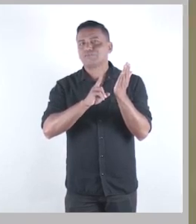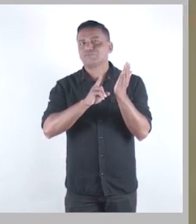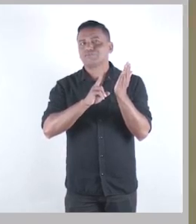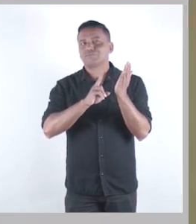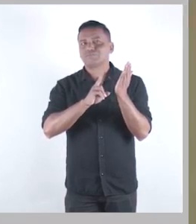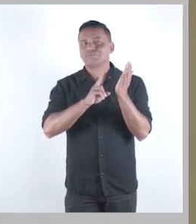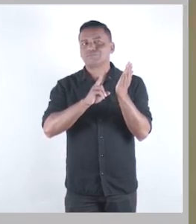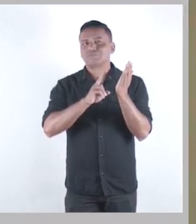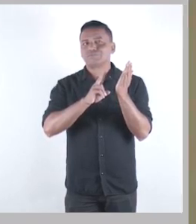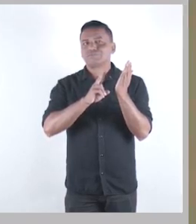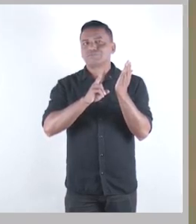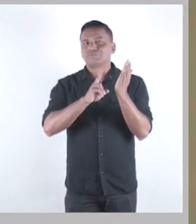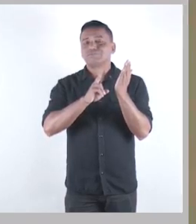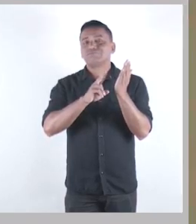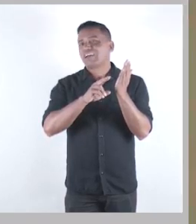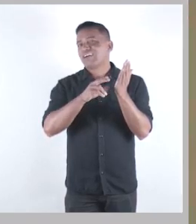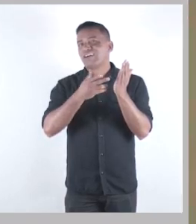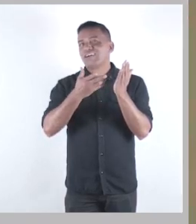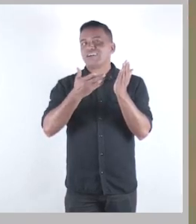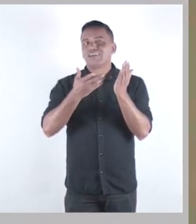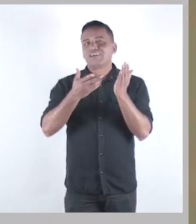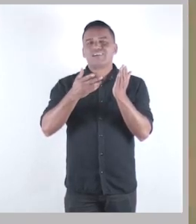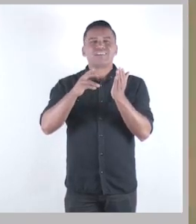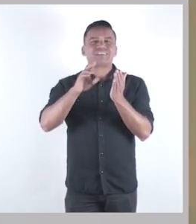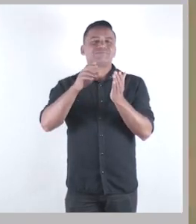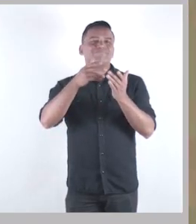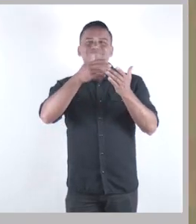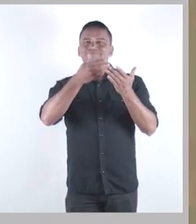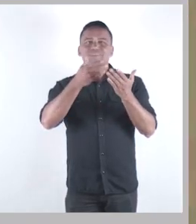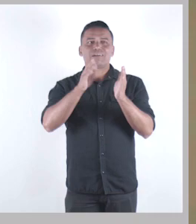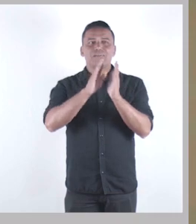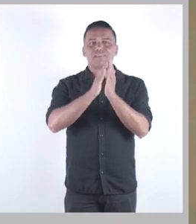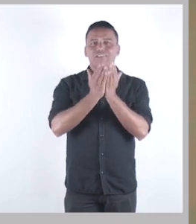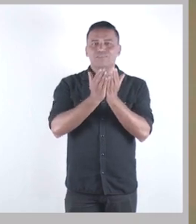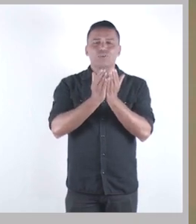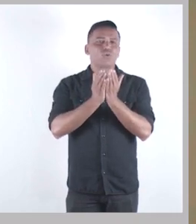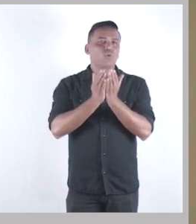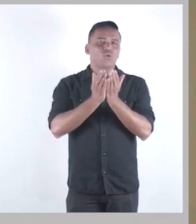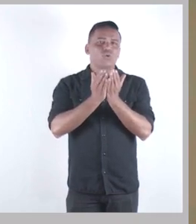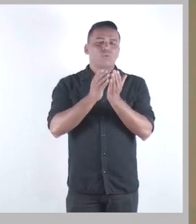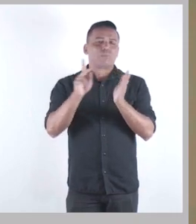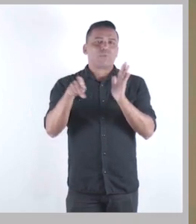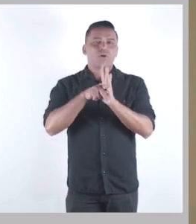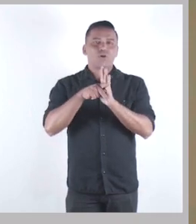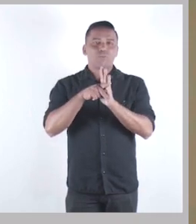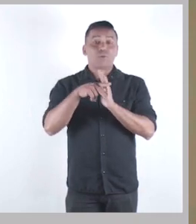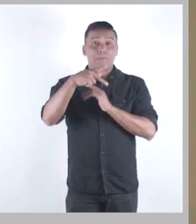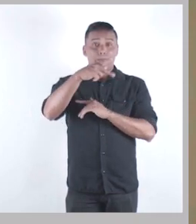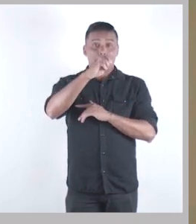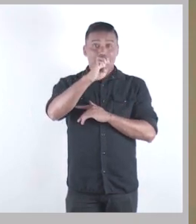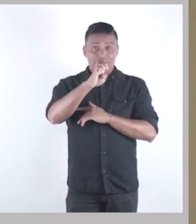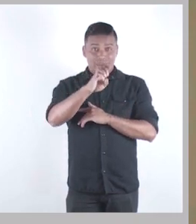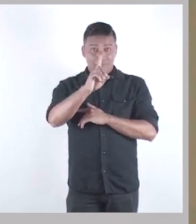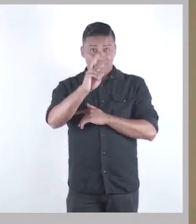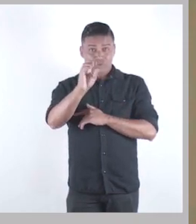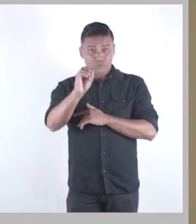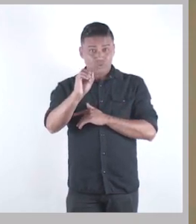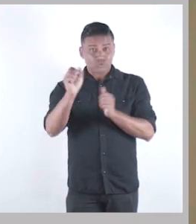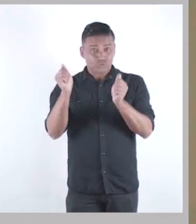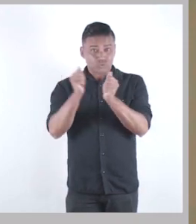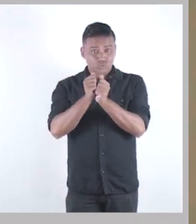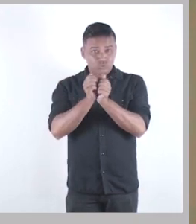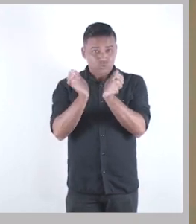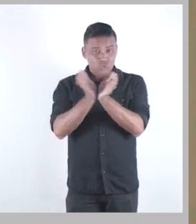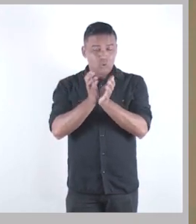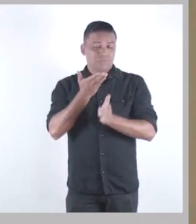chama-se Pedro Nivangana Baiana, em Shitsua, língua local. Pedro Nivangana Baiana, isto é, Pedro e os seus amigos. Sim. E